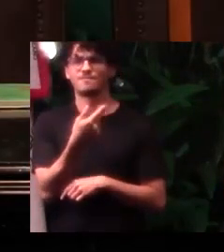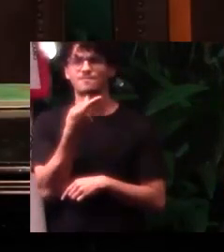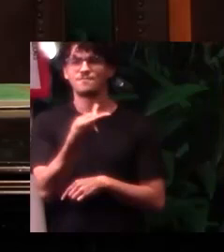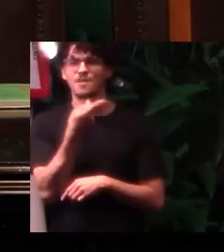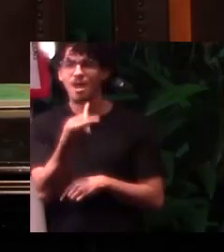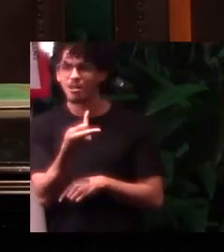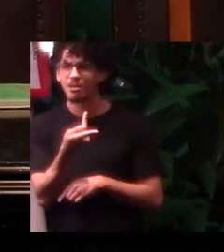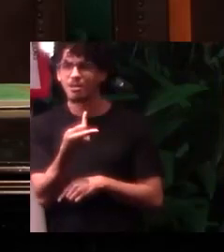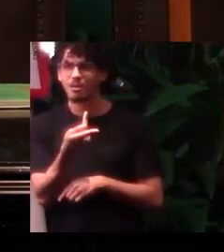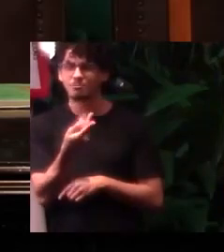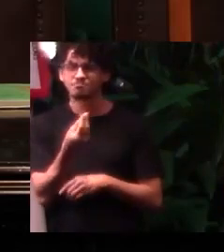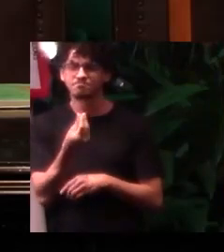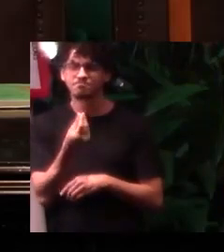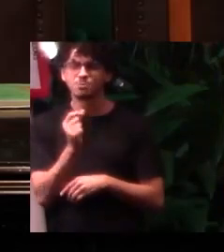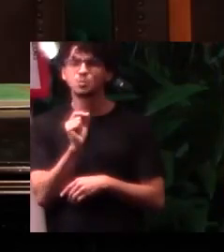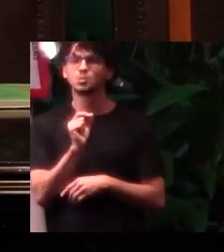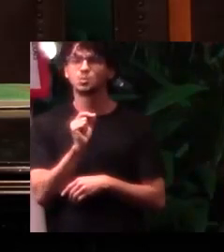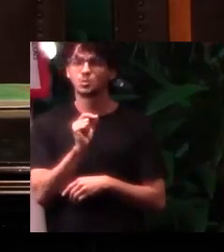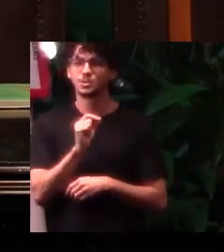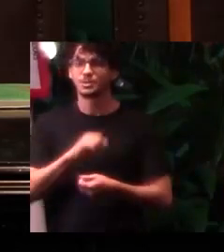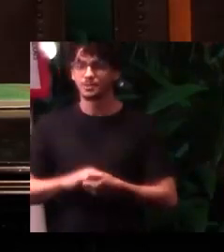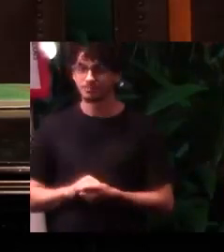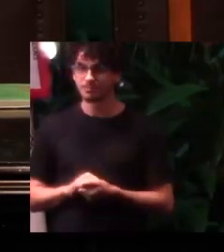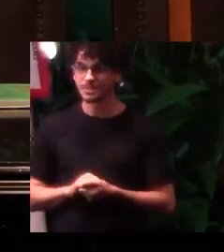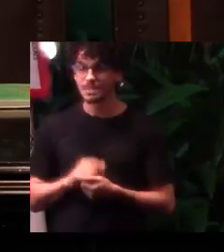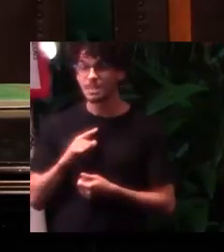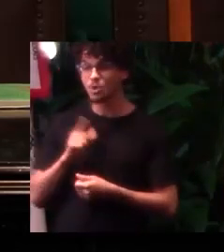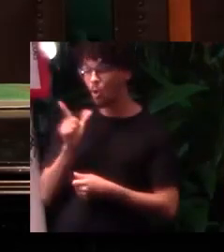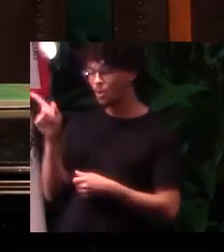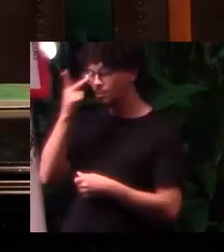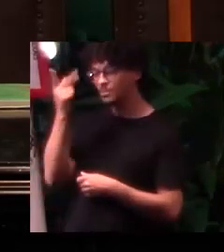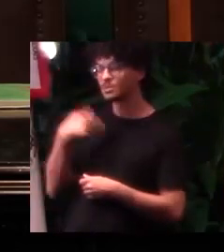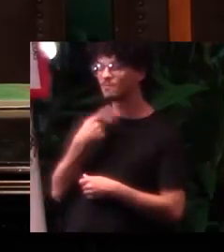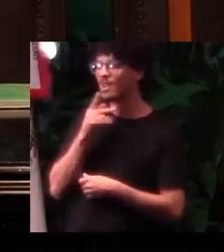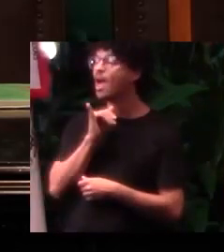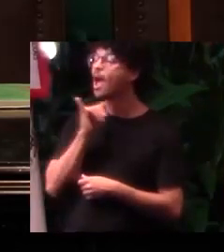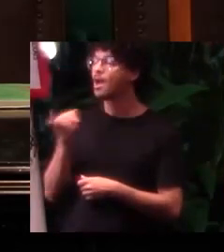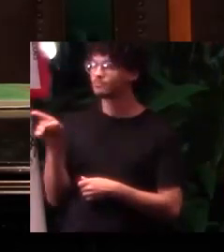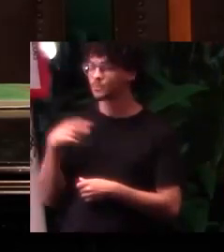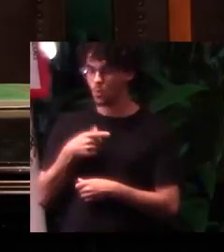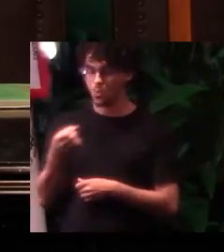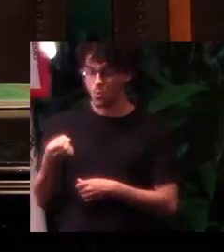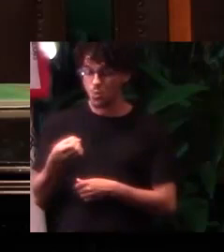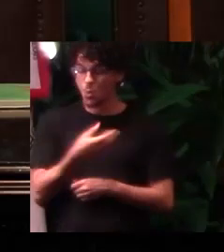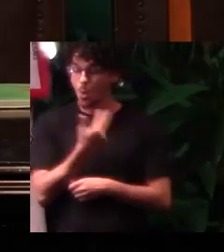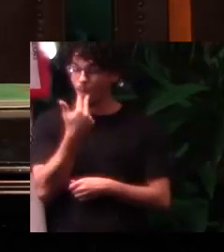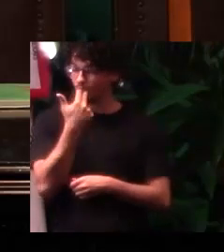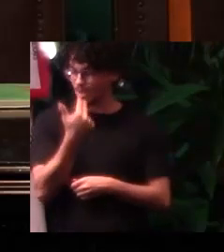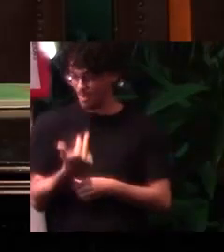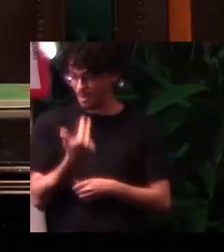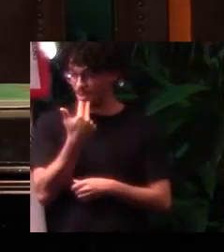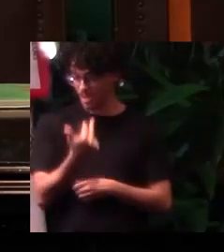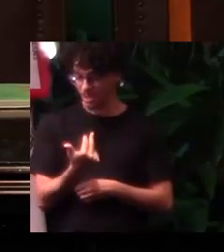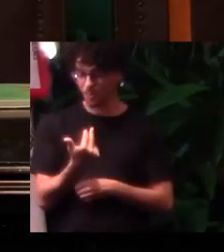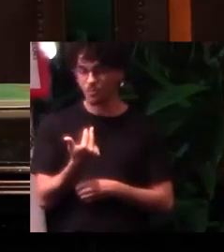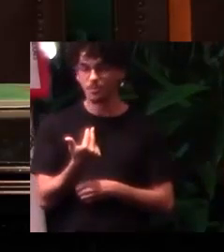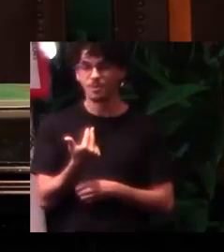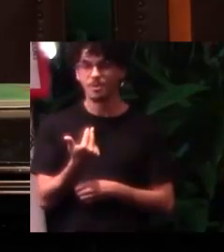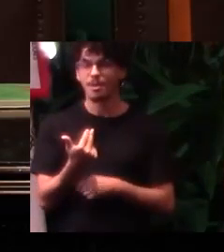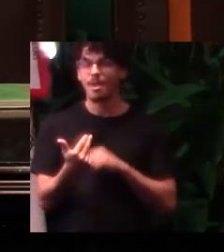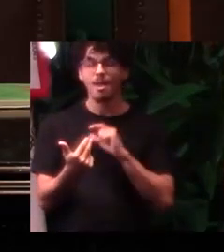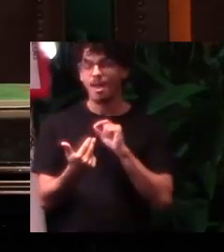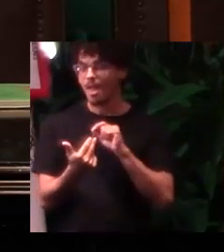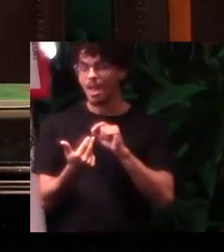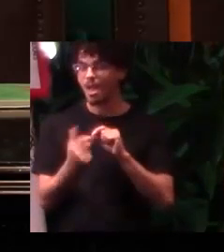da tradução. E alguém diz a ele, bom, o new speak, a nova língua,